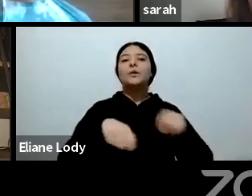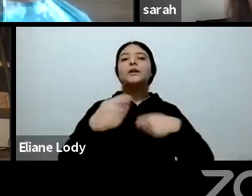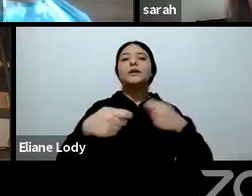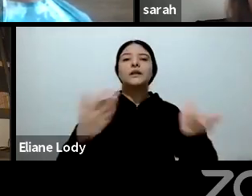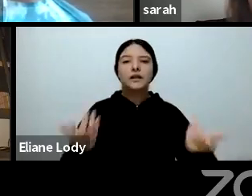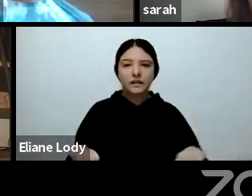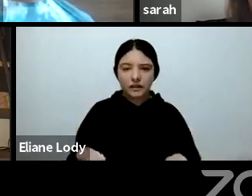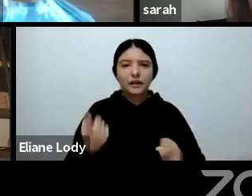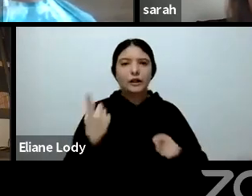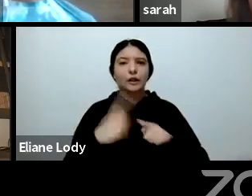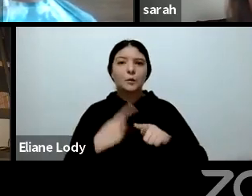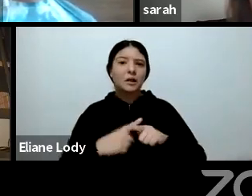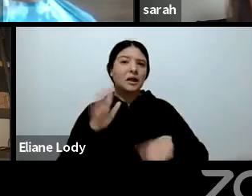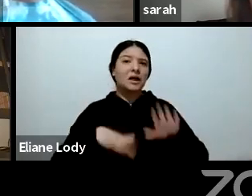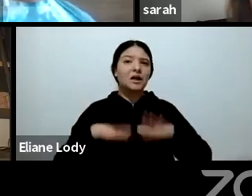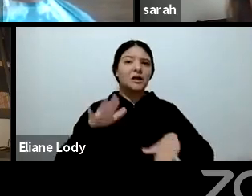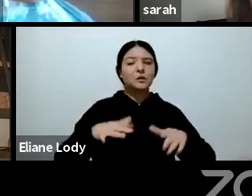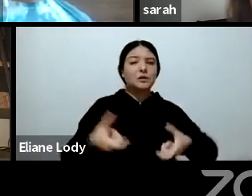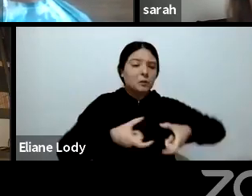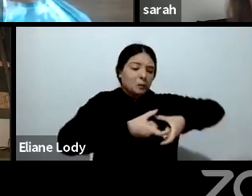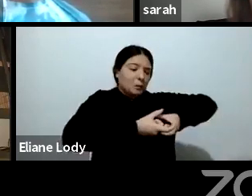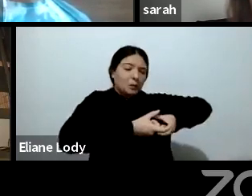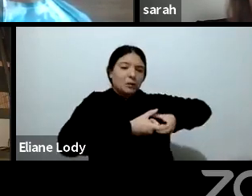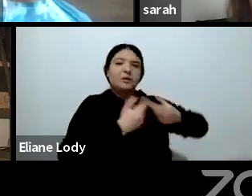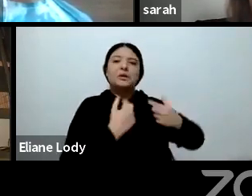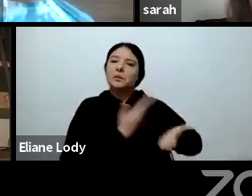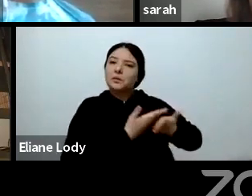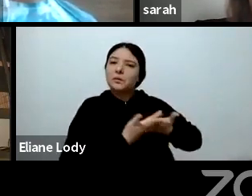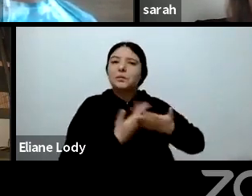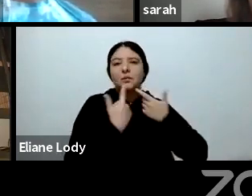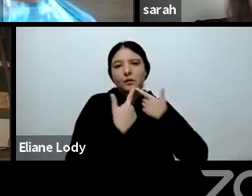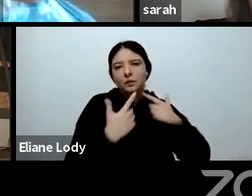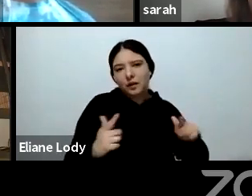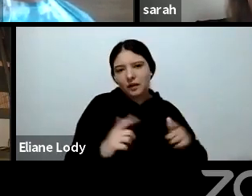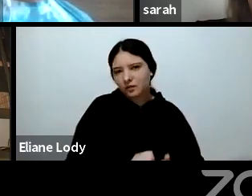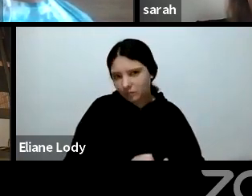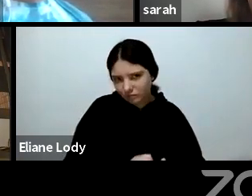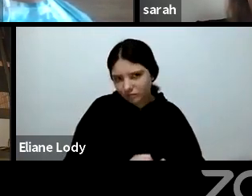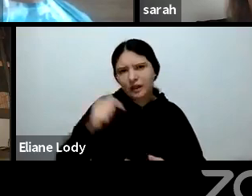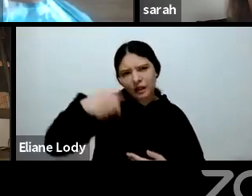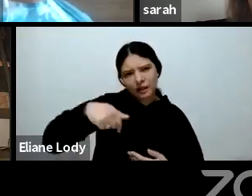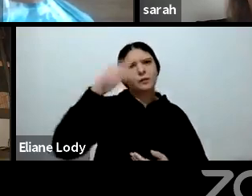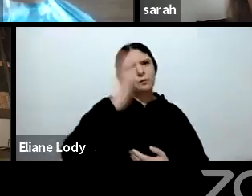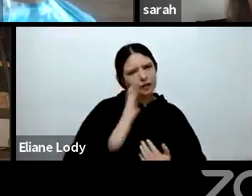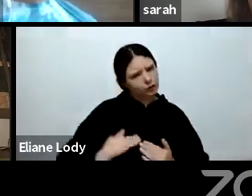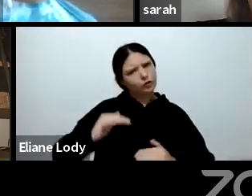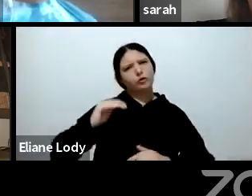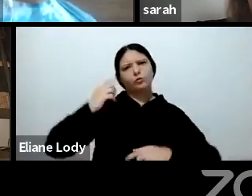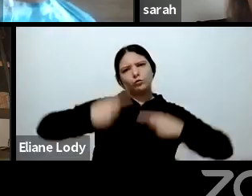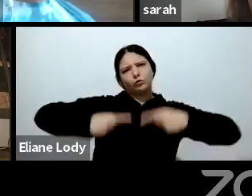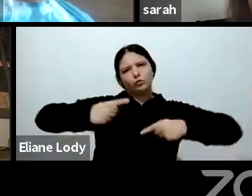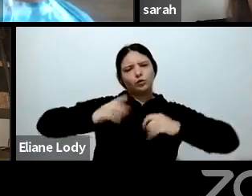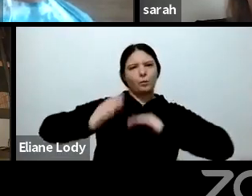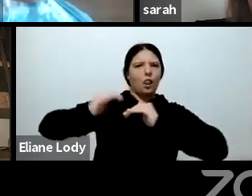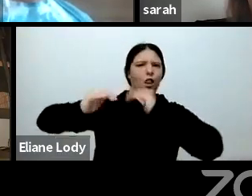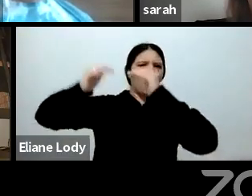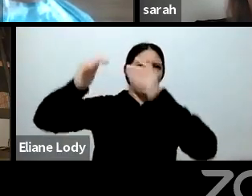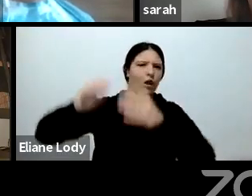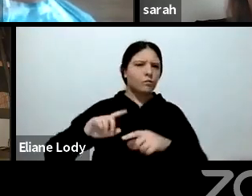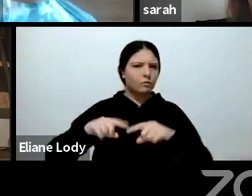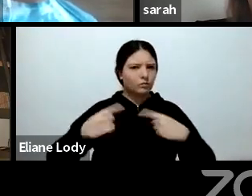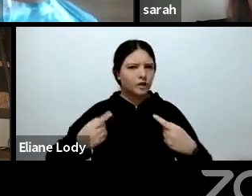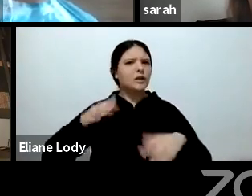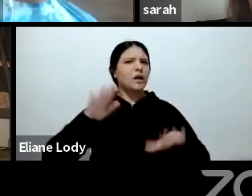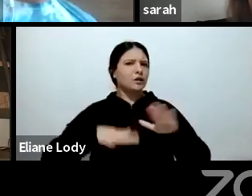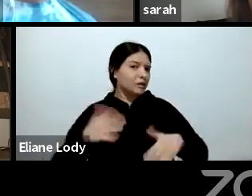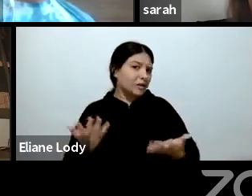vezes é periférico nos estudos da linguagem, né, ou seja, aqui no Brasil a gente tem avançado nessa discussão, mas muitas vezes é isso, né, é como se